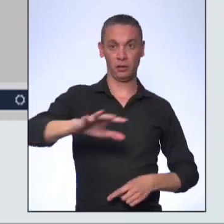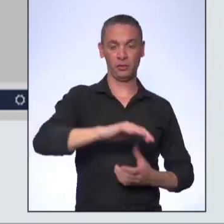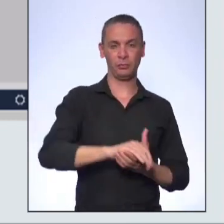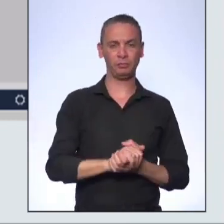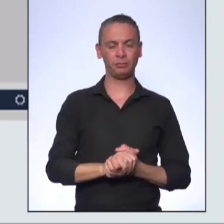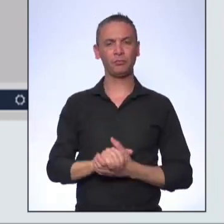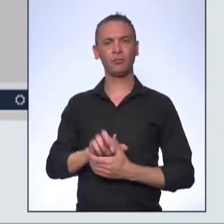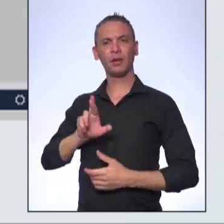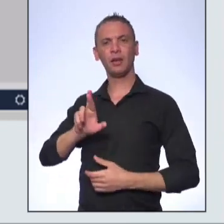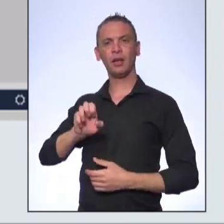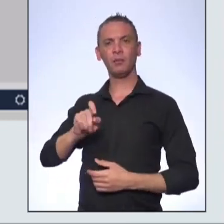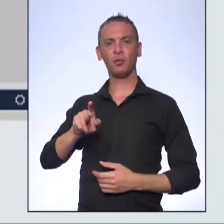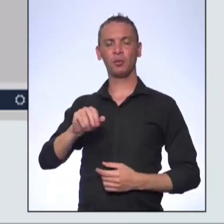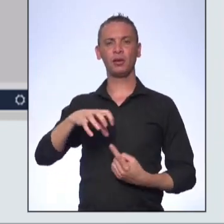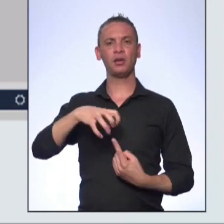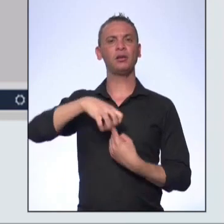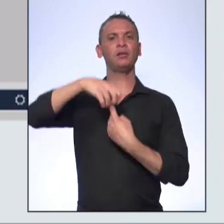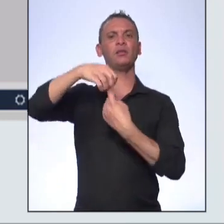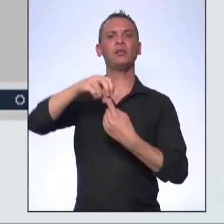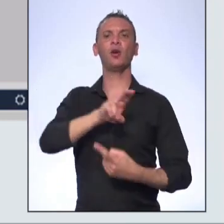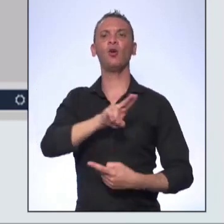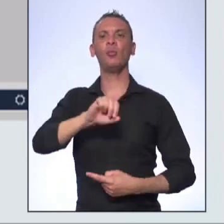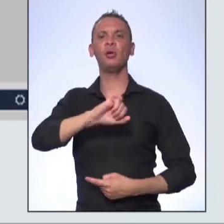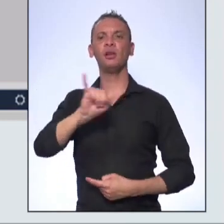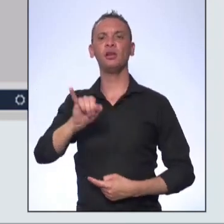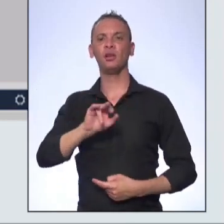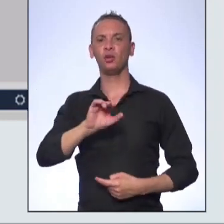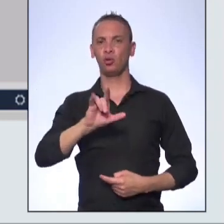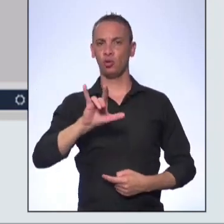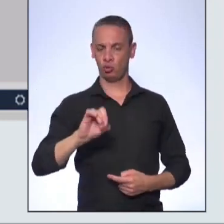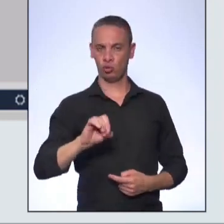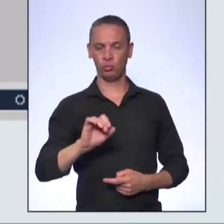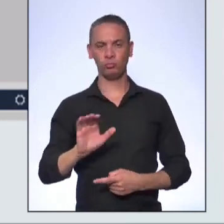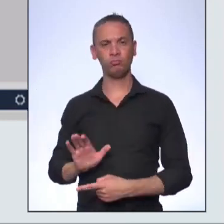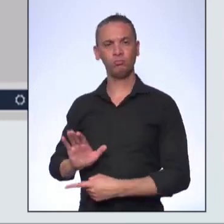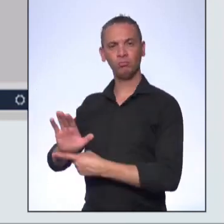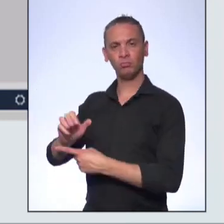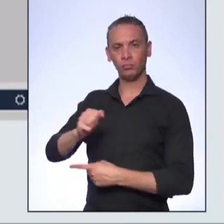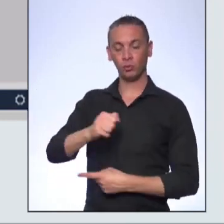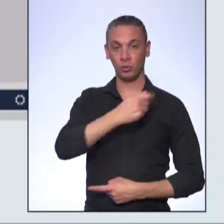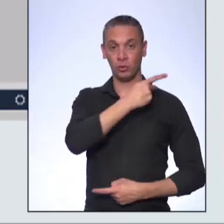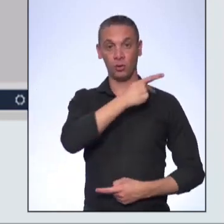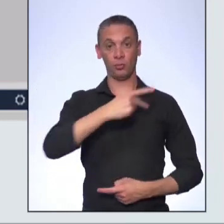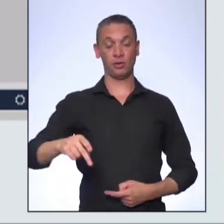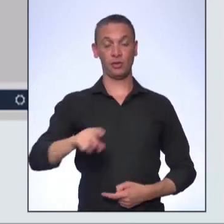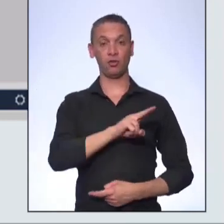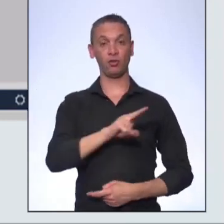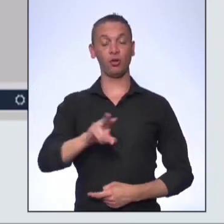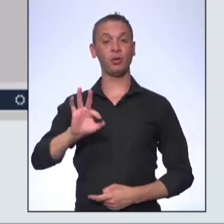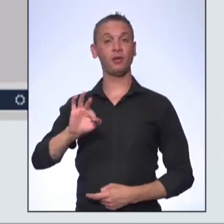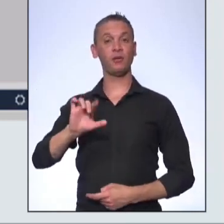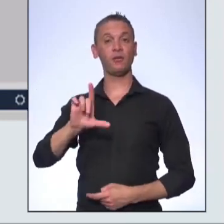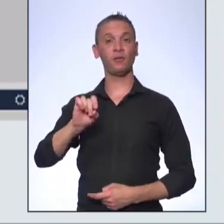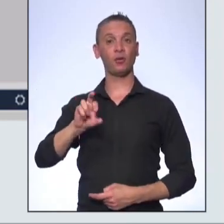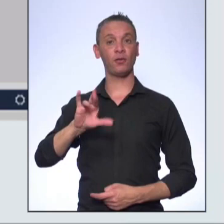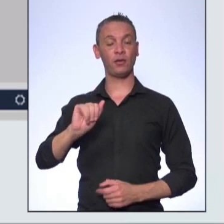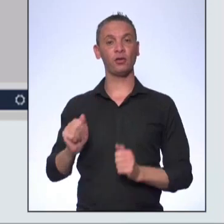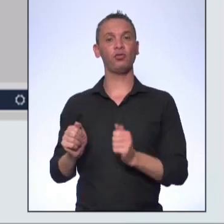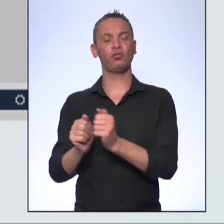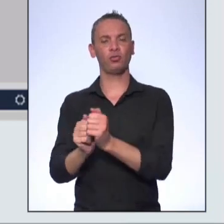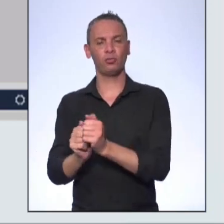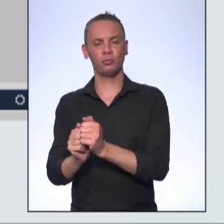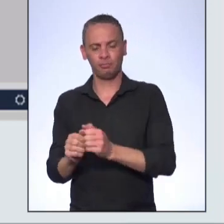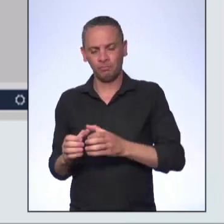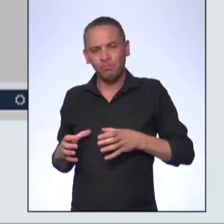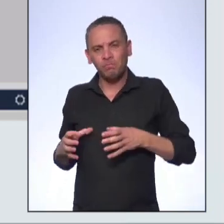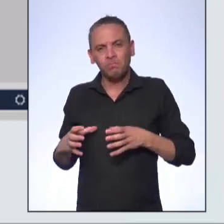eram liderados por Júlio de Castilhos e apoiados pelo presidente Floriano Peixoto. Este grupo adotou